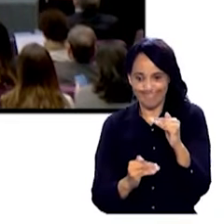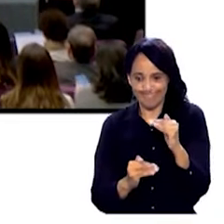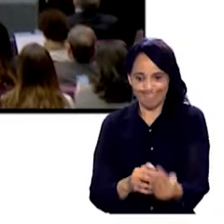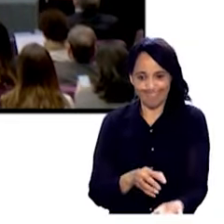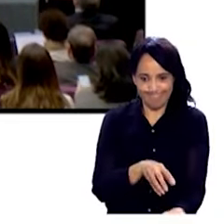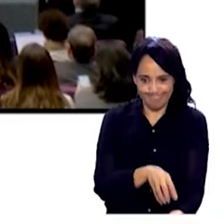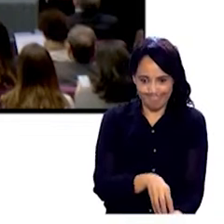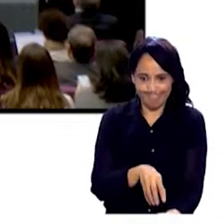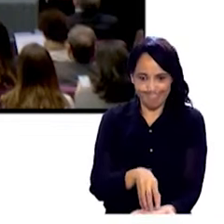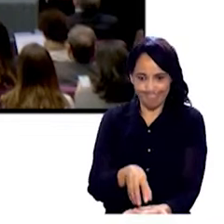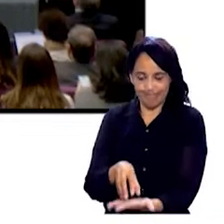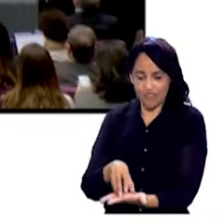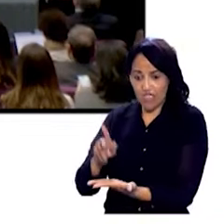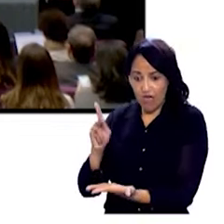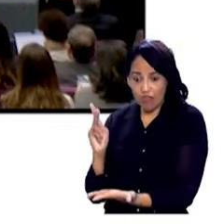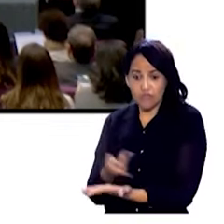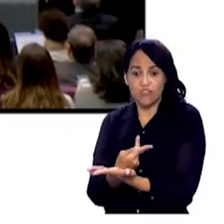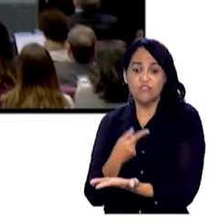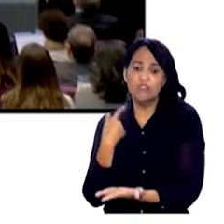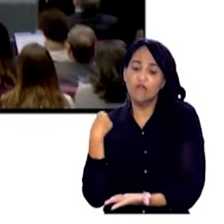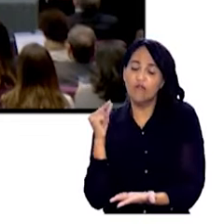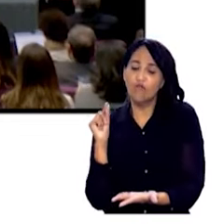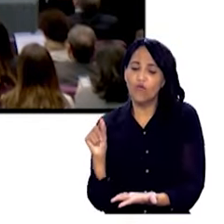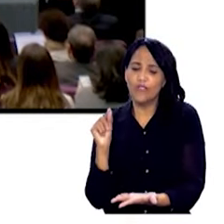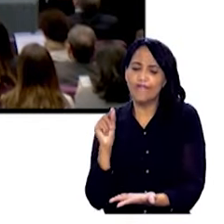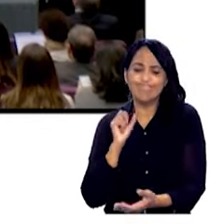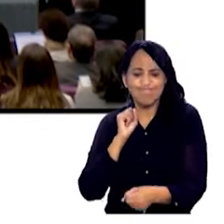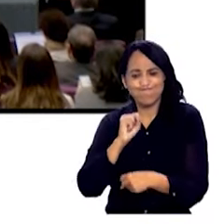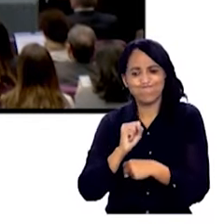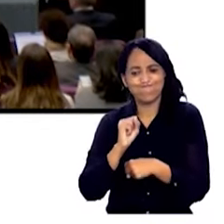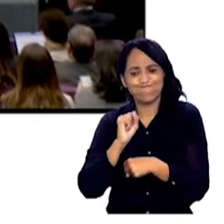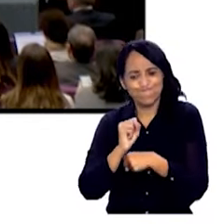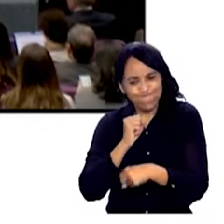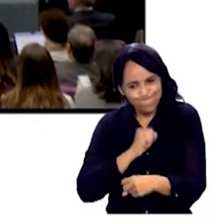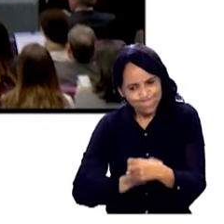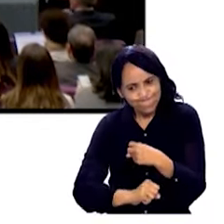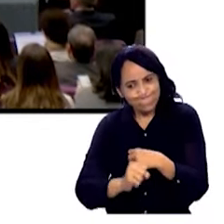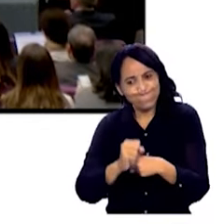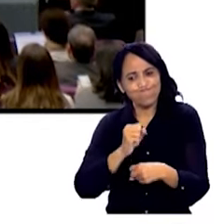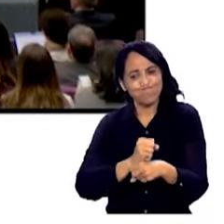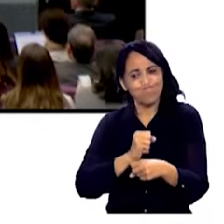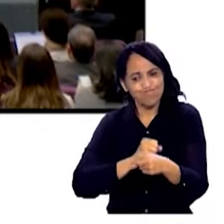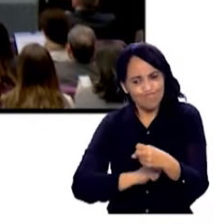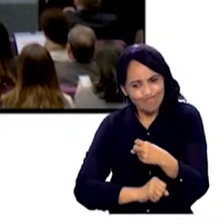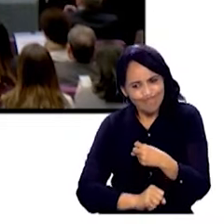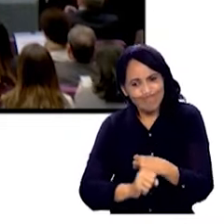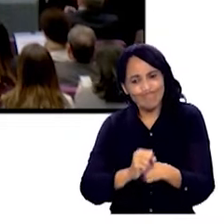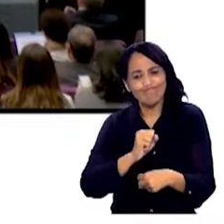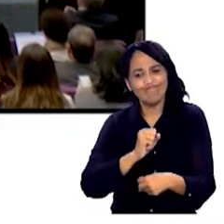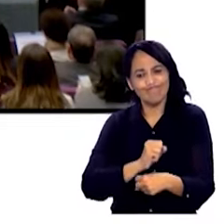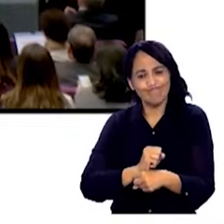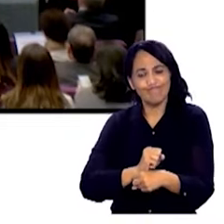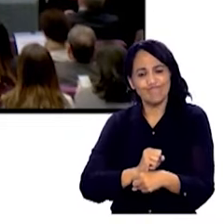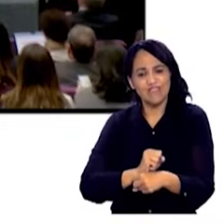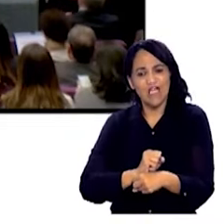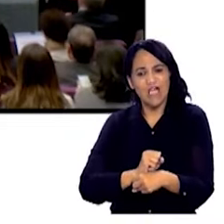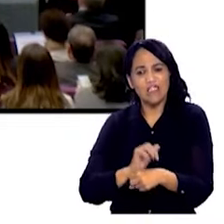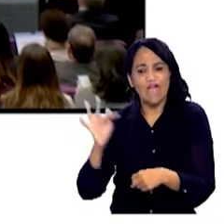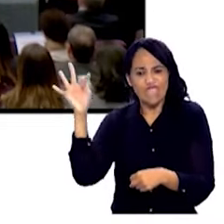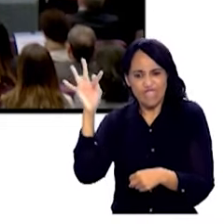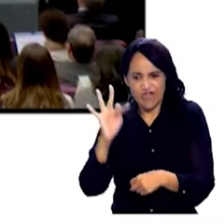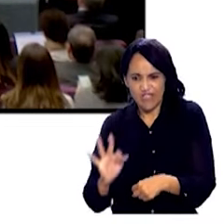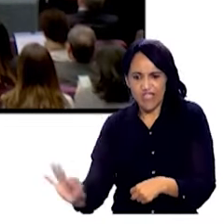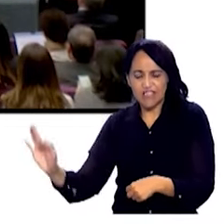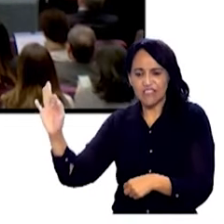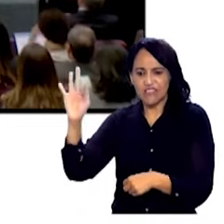o que aconteceu durante eh muitos anos foi que eh essa Federação assimétrica que é o Reino Unido em que os